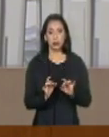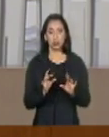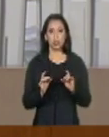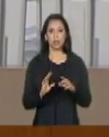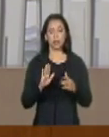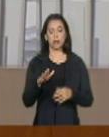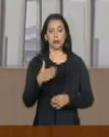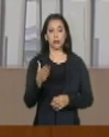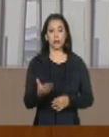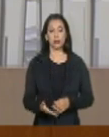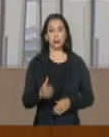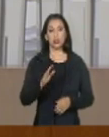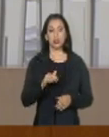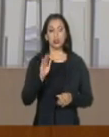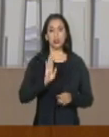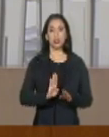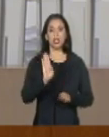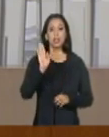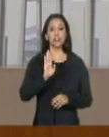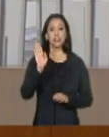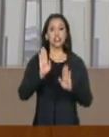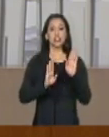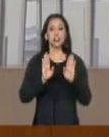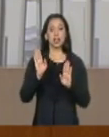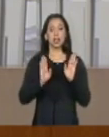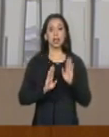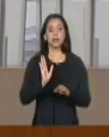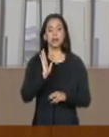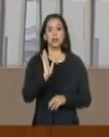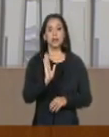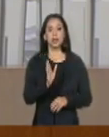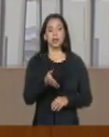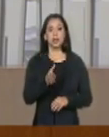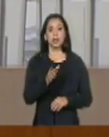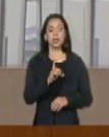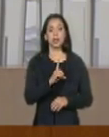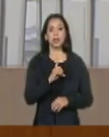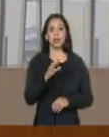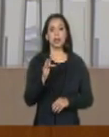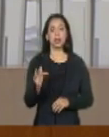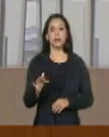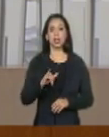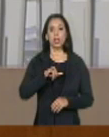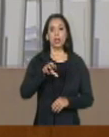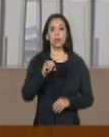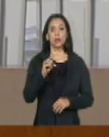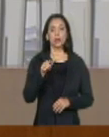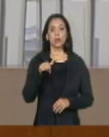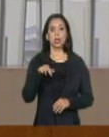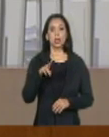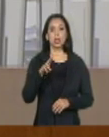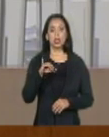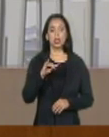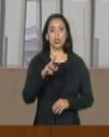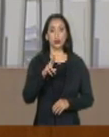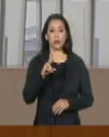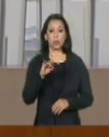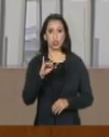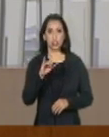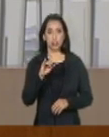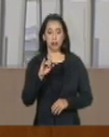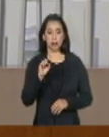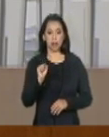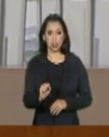então candidato ao governo do Distrito Federal, já falecido recentemente, Joaquim Roriz, que ao chegar